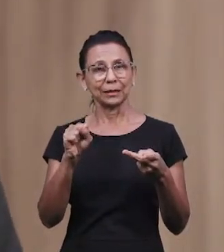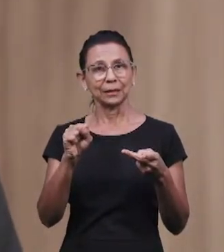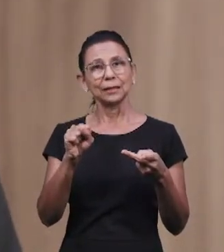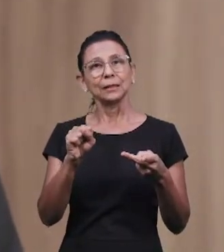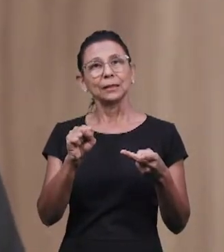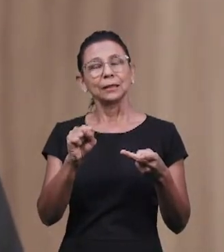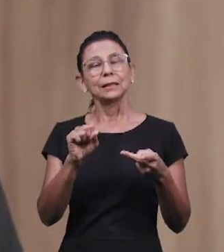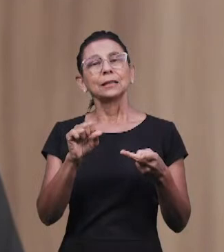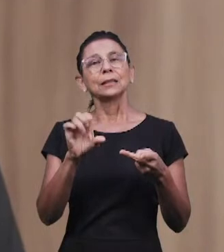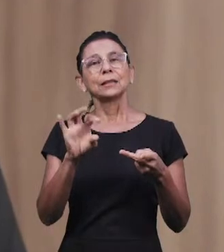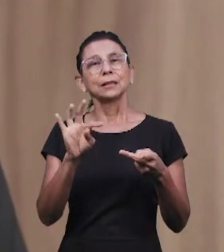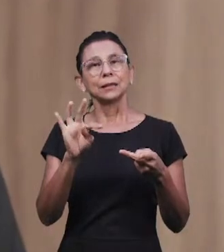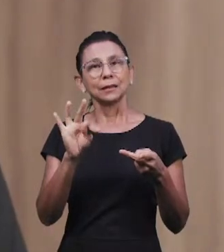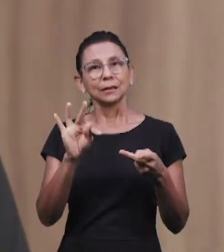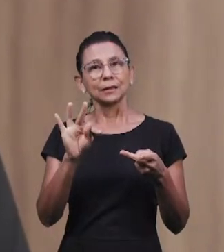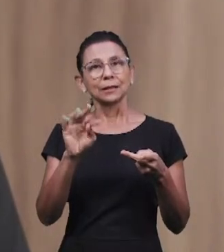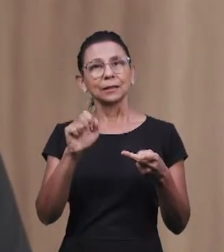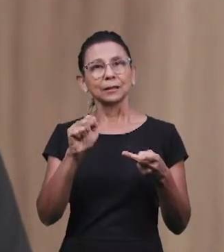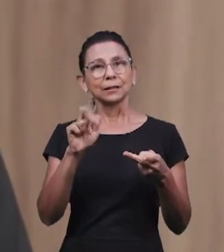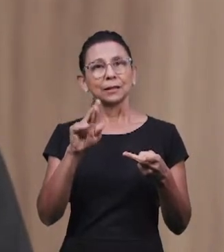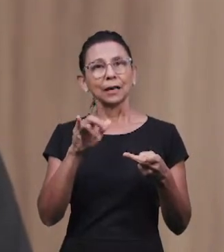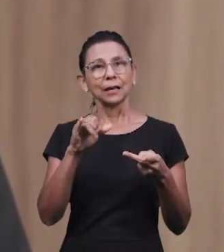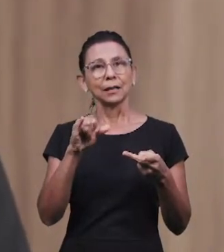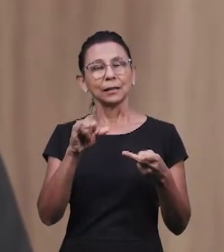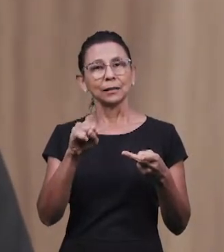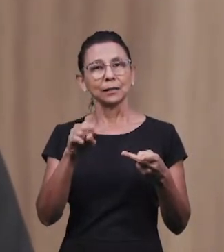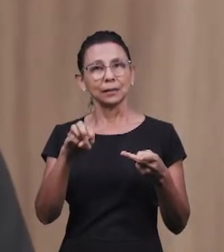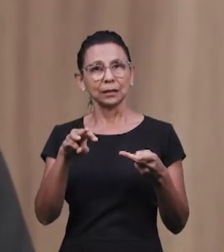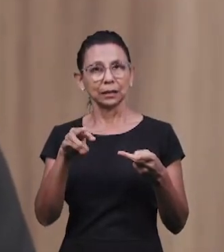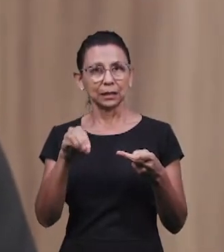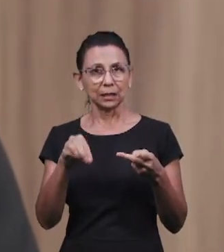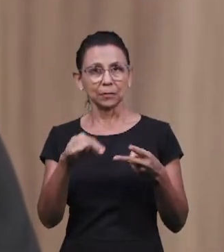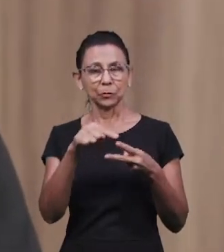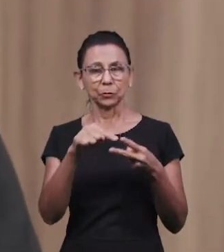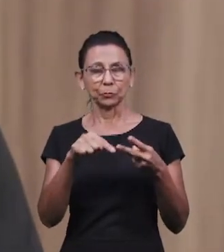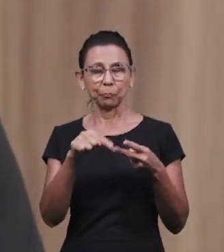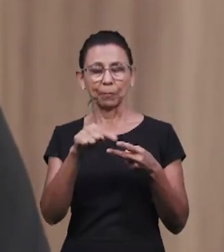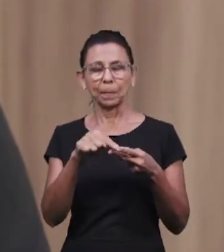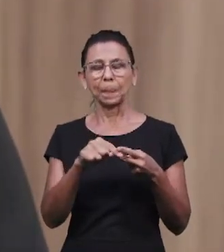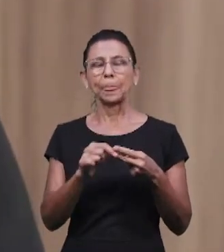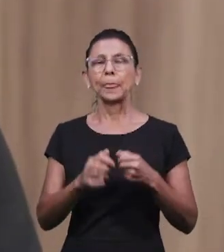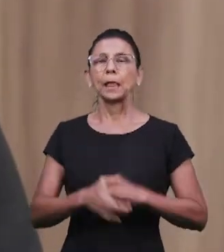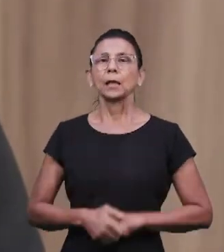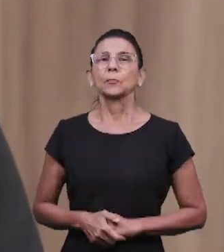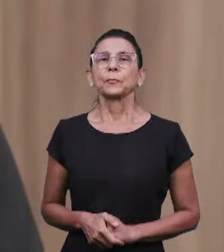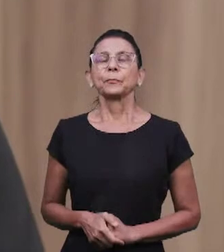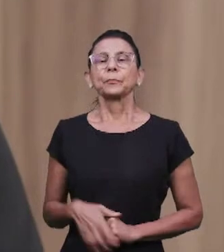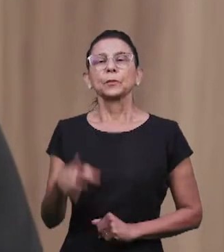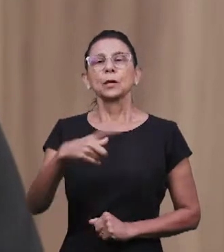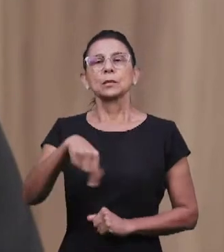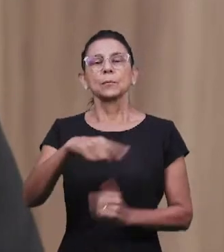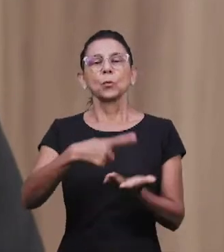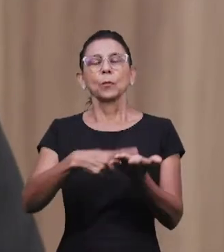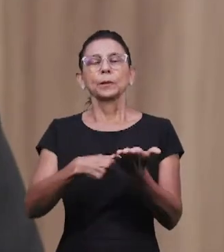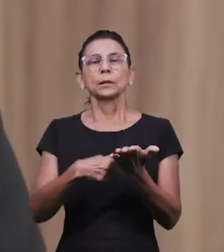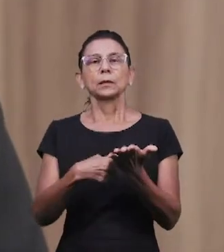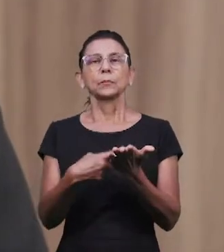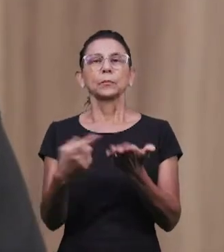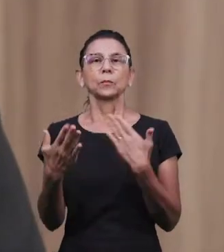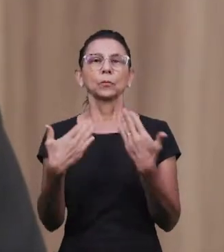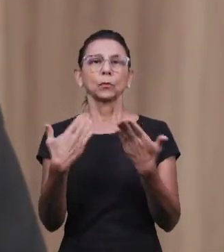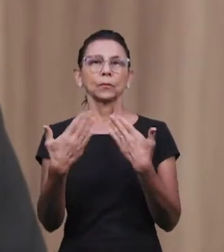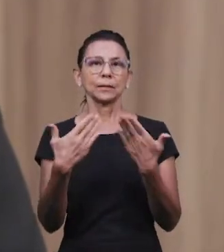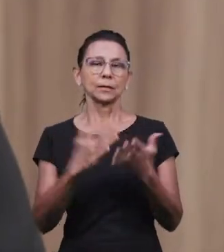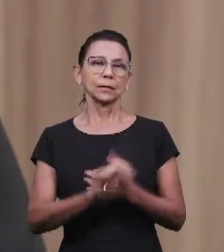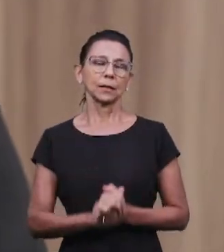lar, nós tínhamos um combinado desde sempre, desde bebê, e que tudo nós pararíamos para conversar. E até hoje é